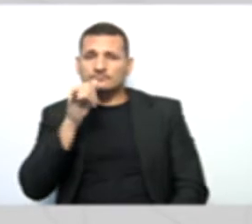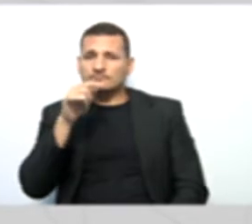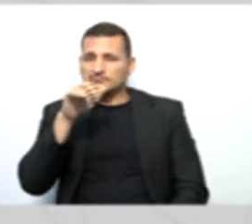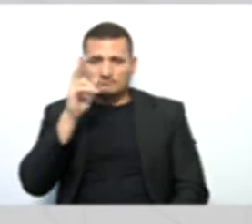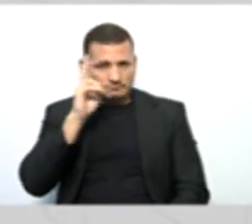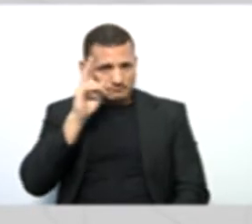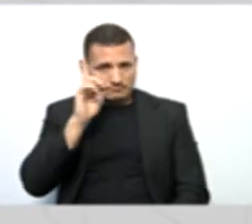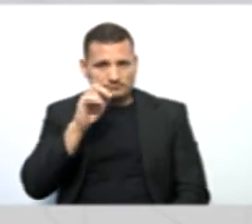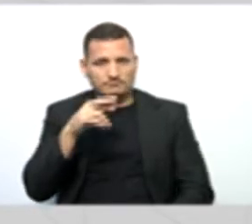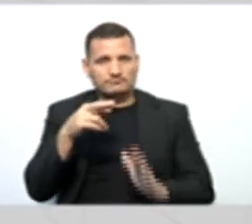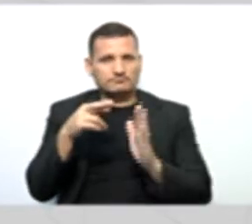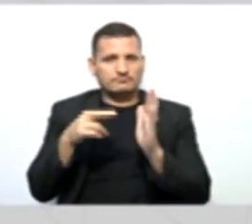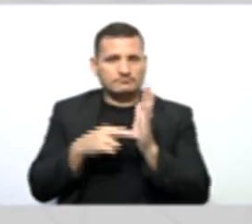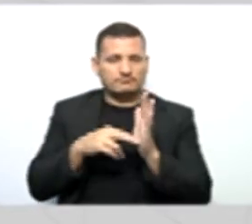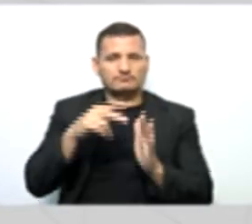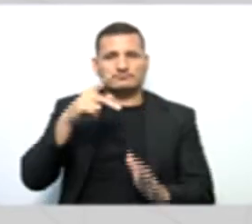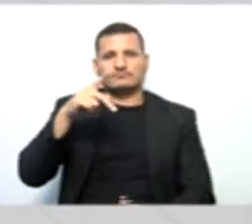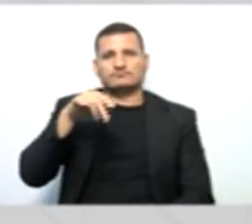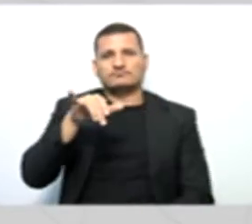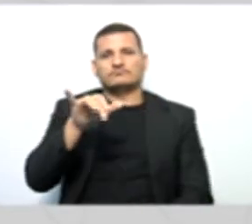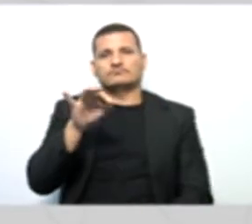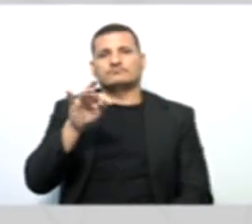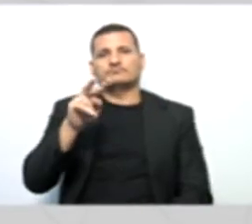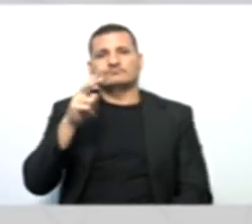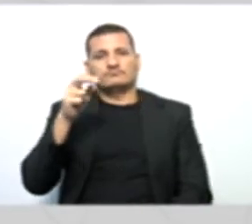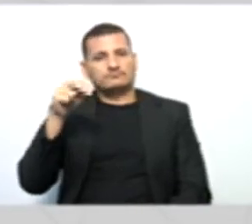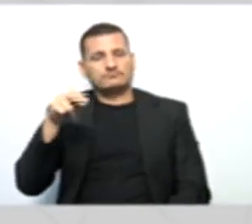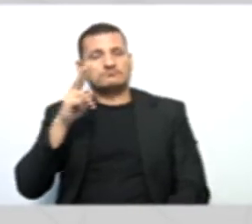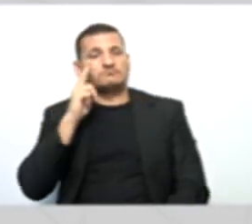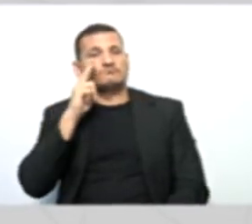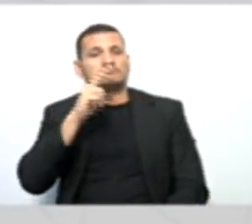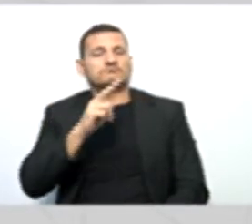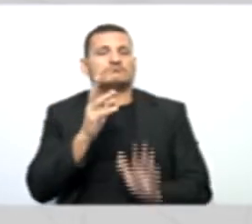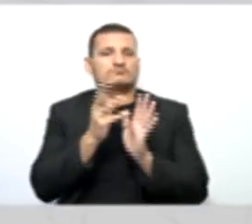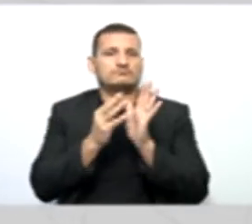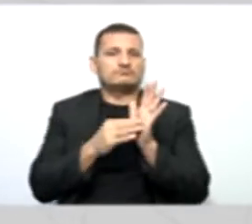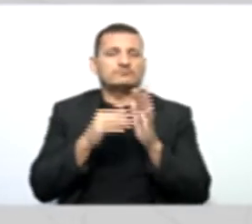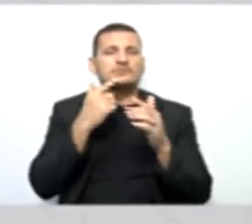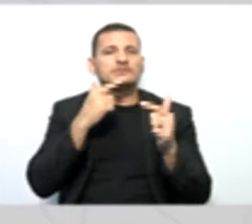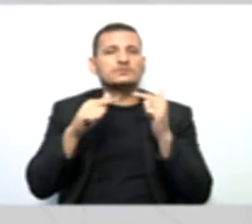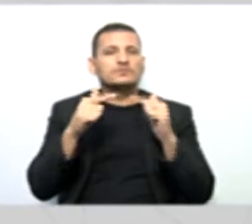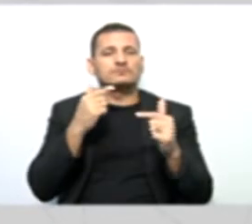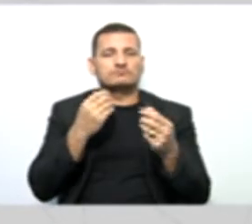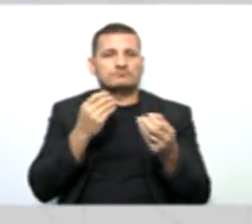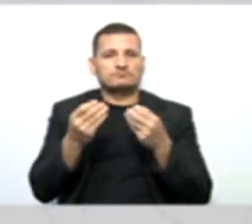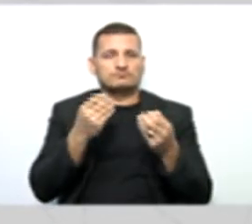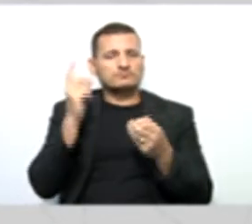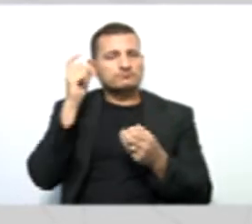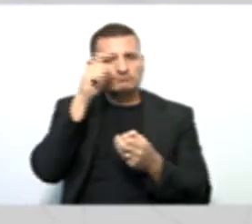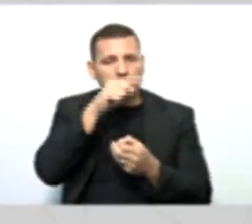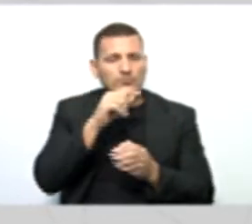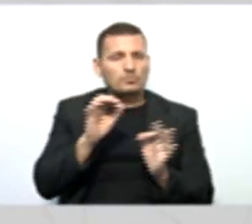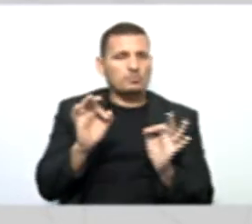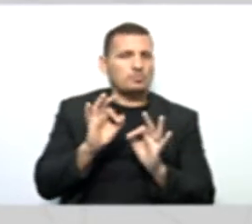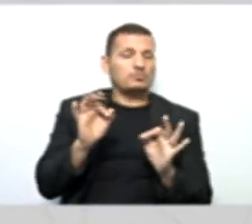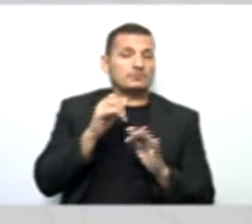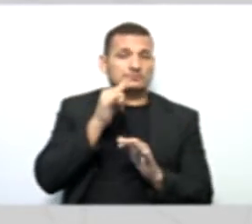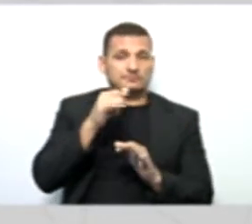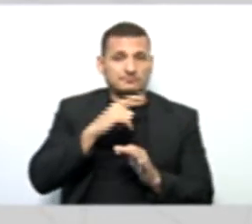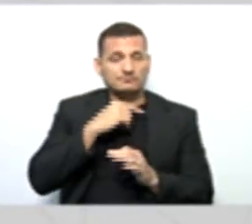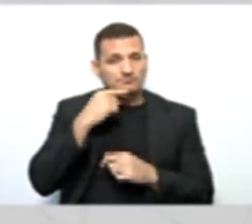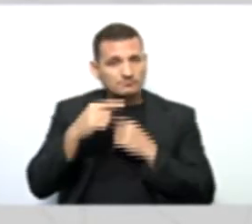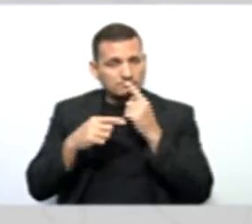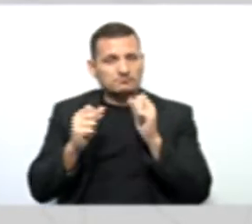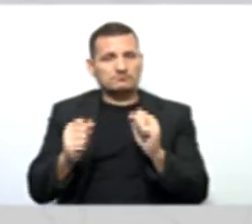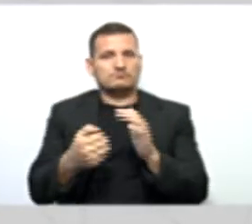sugiro que você dê uma revisada no conteúdo de linguagem para não sentir muita dificuldade aqui. E se tiver alguma dúvida, pode mandar para a gente